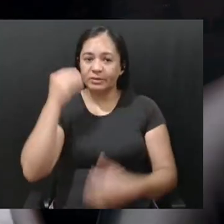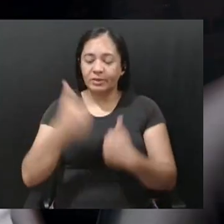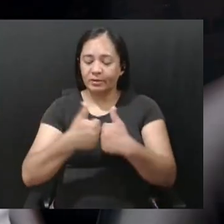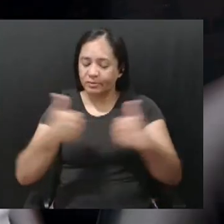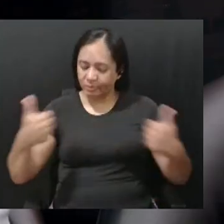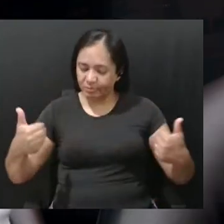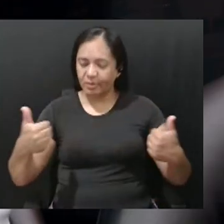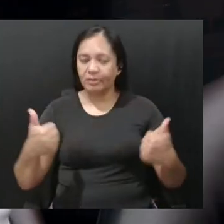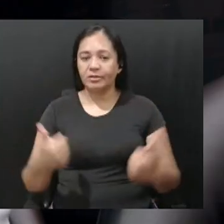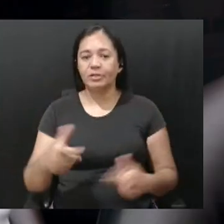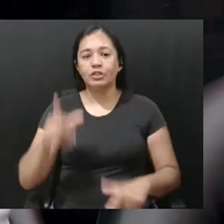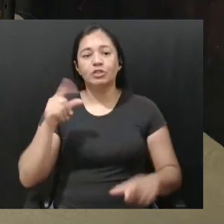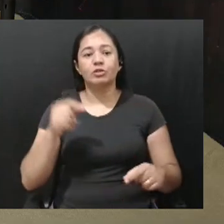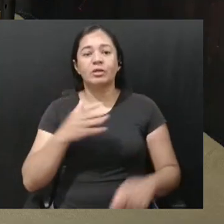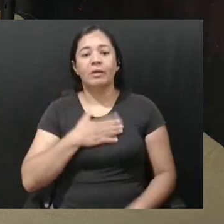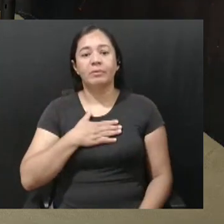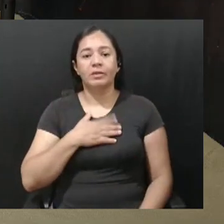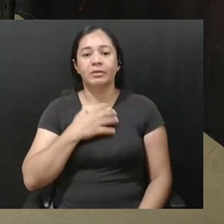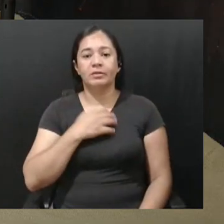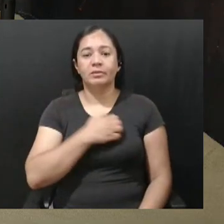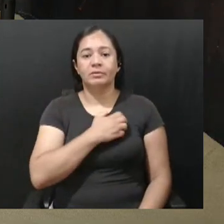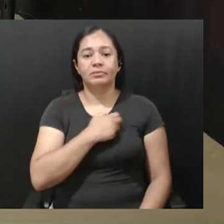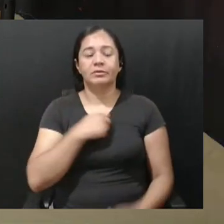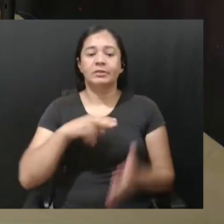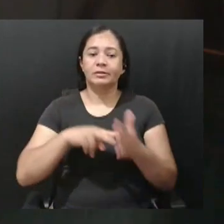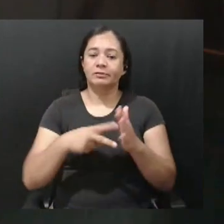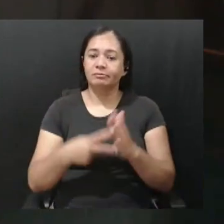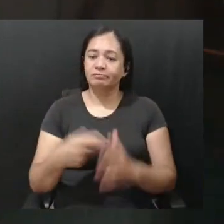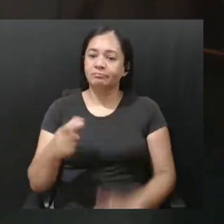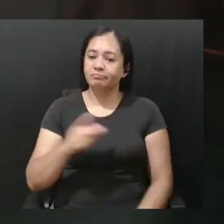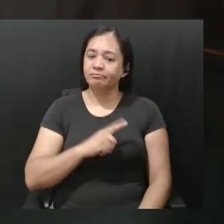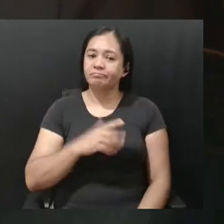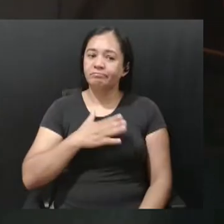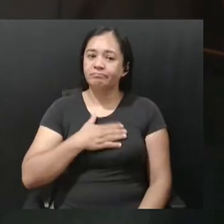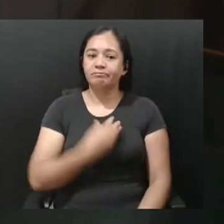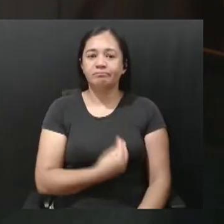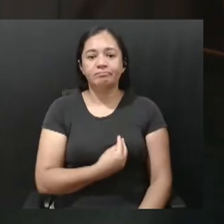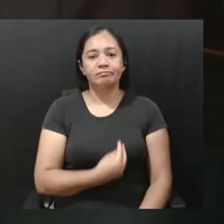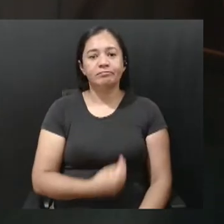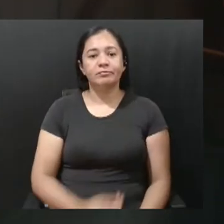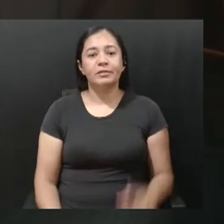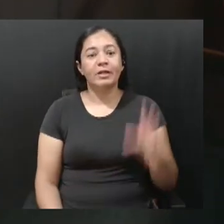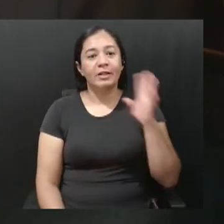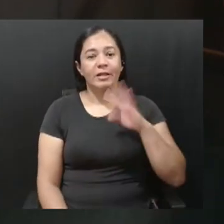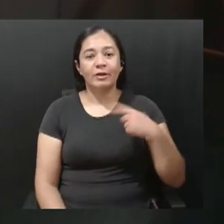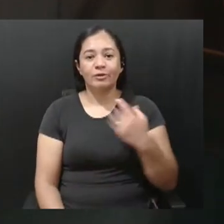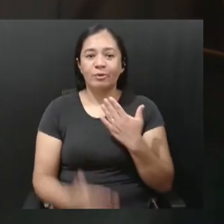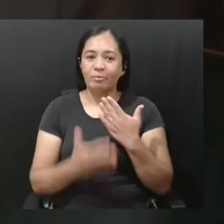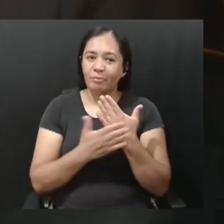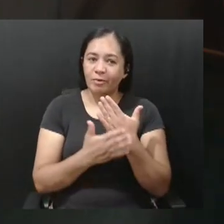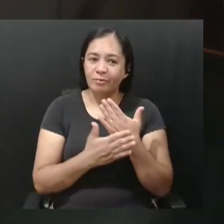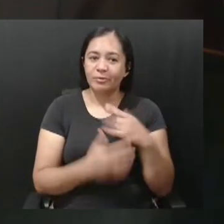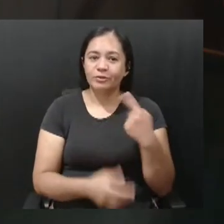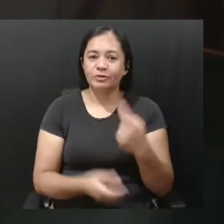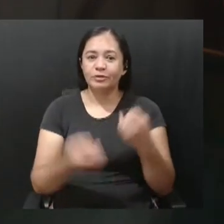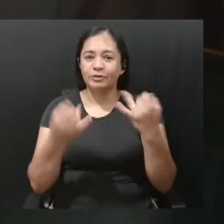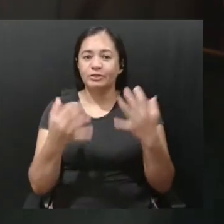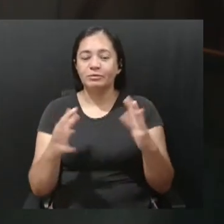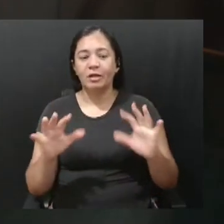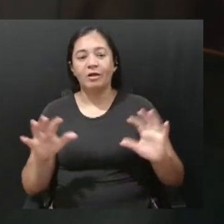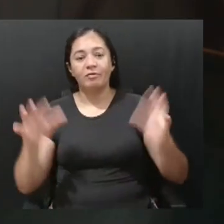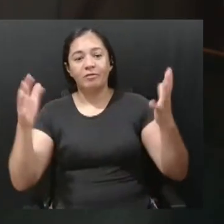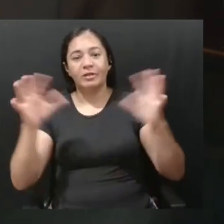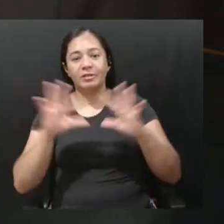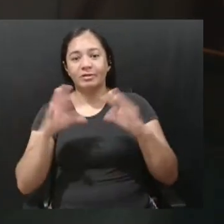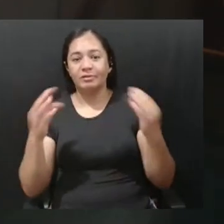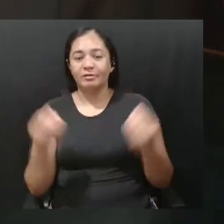tomar, né, o que faz sentido pra mim. Excelente, gente, que legal o nosso bate-papo, né, a gente tá falando aqui de festas em família, pra você é